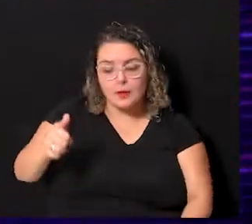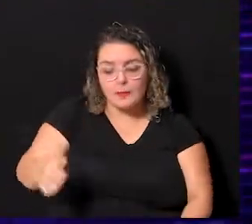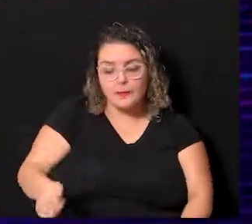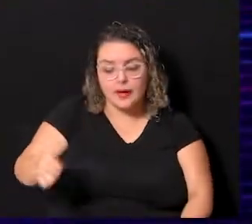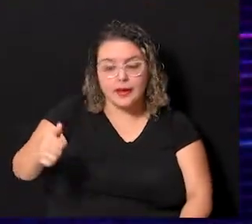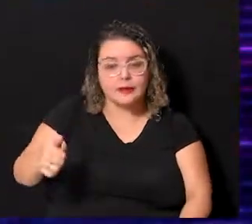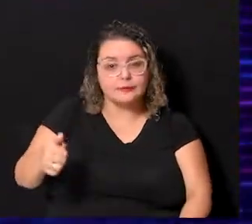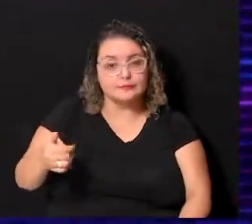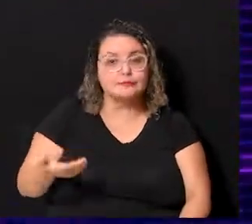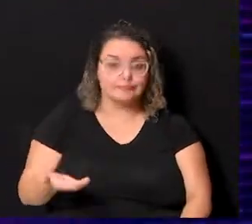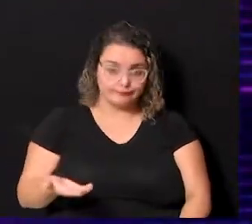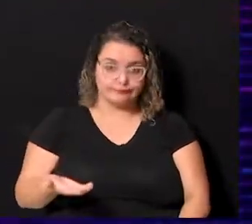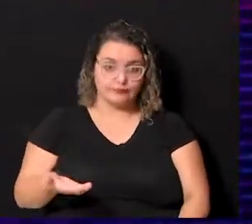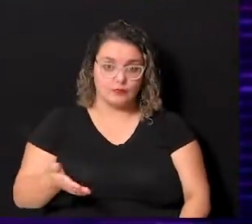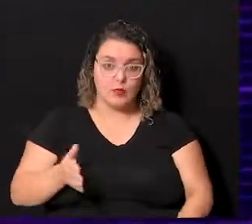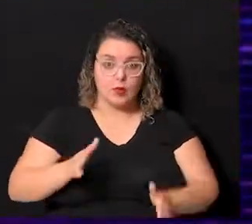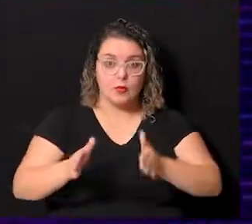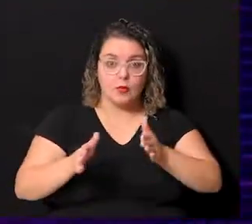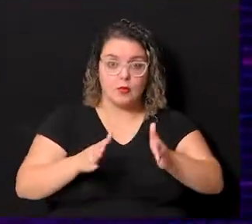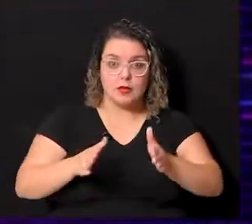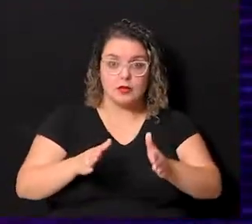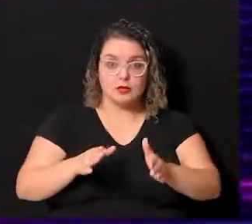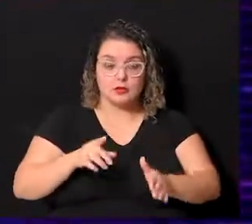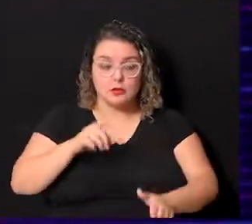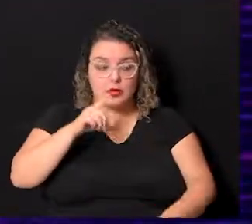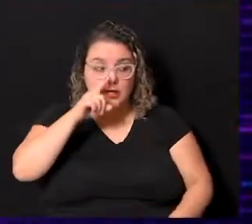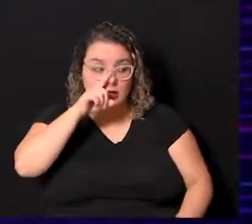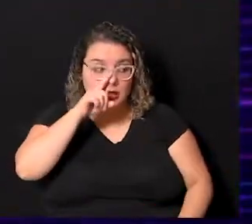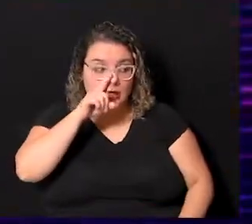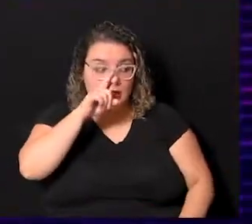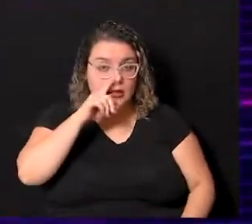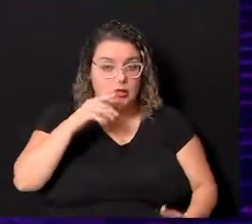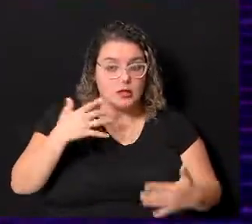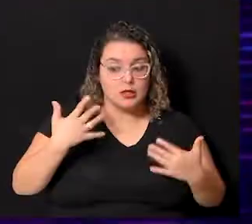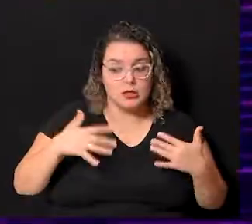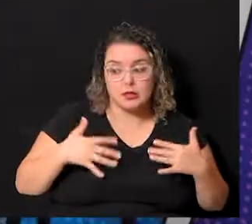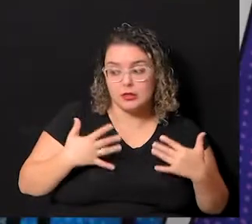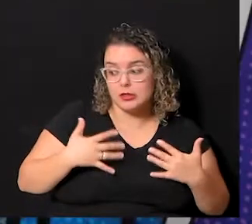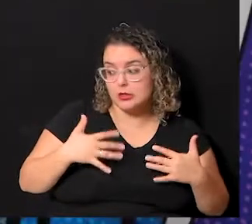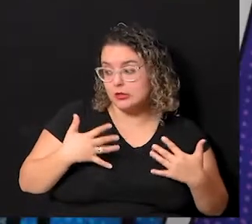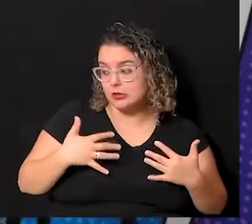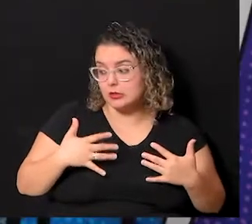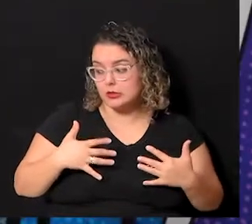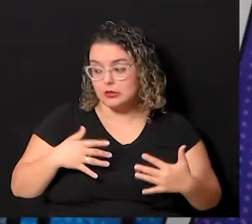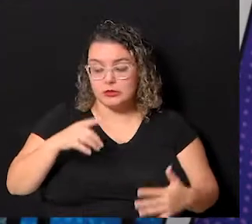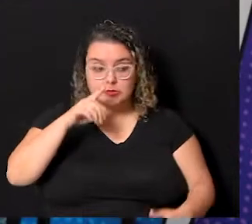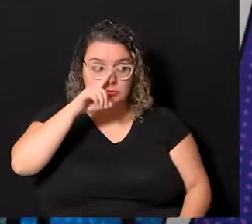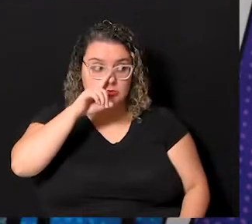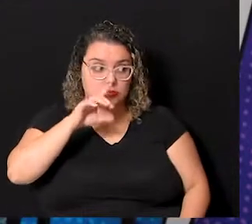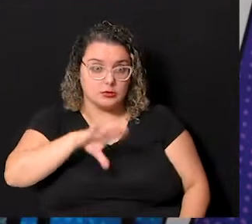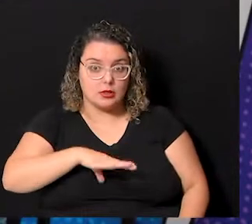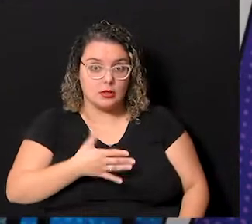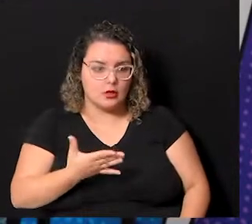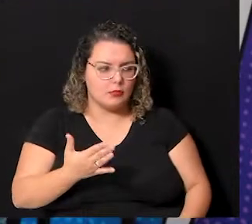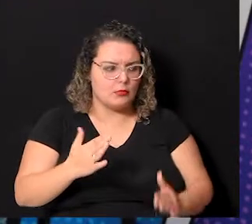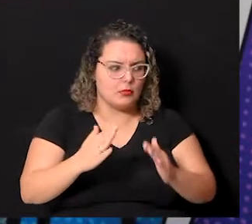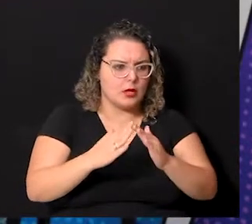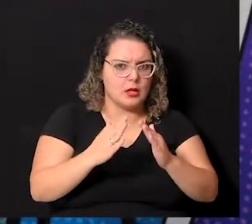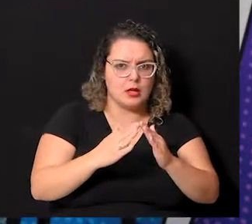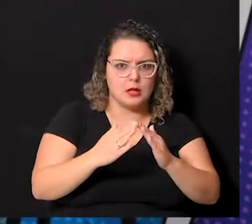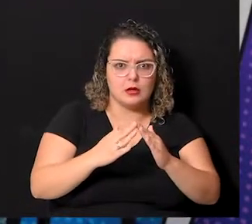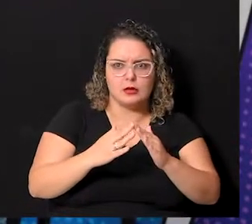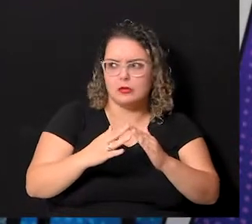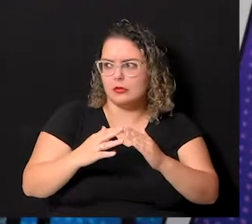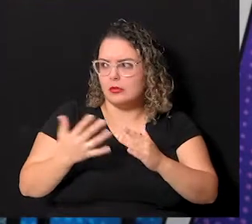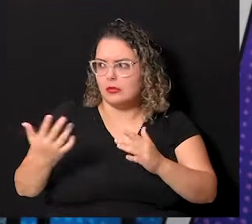vermelho. Tem momentos de suspense, porque a casa é muito misteriosa, você não sabe o que está acontecendo ali. Às vezes aparecem